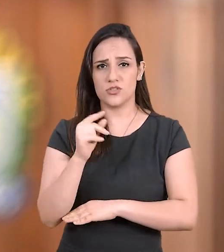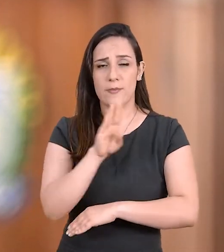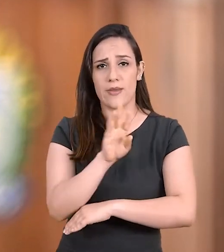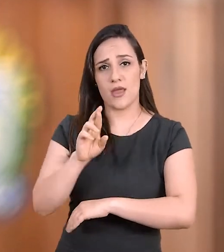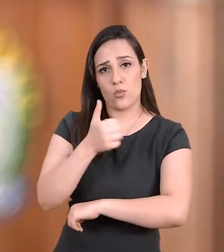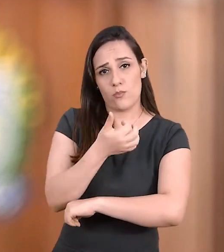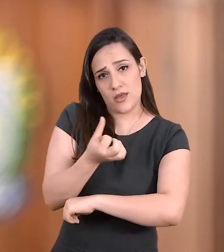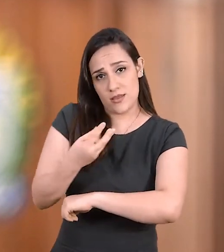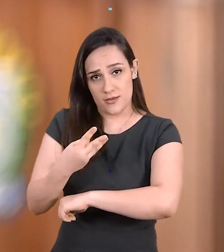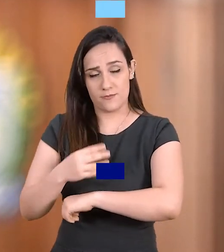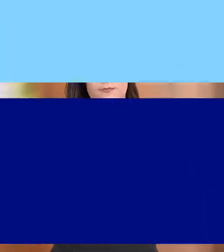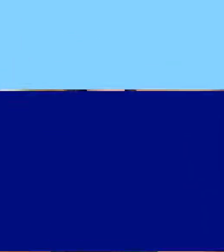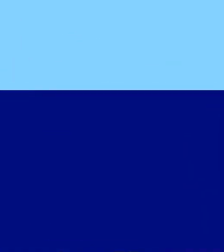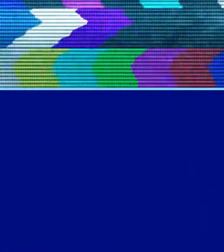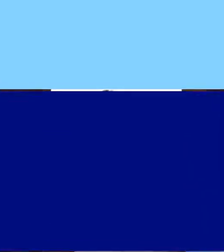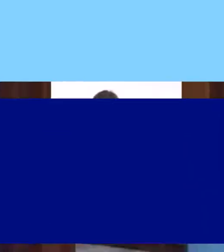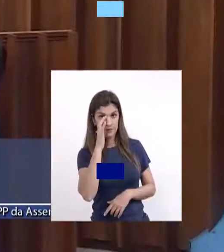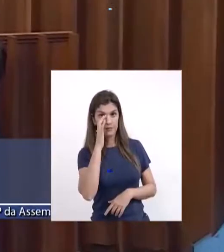da BR-163.